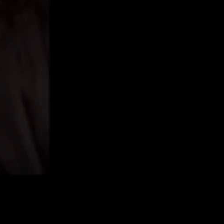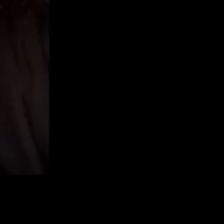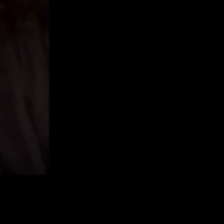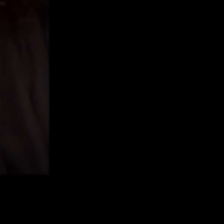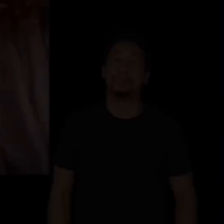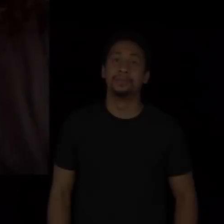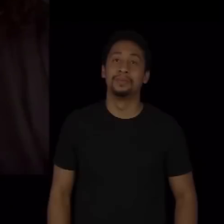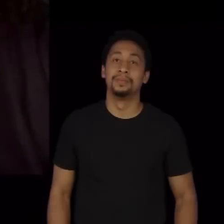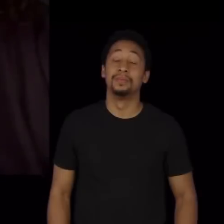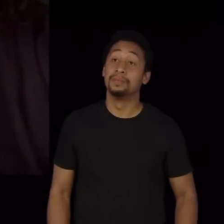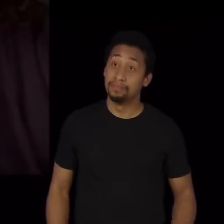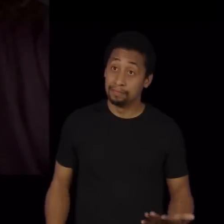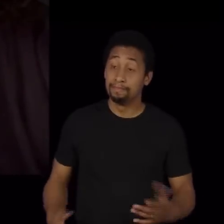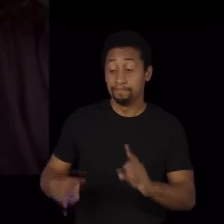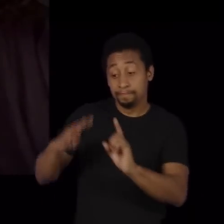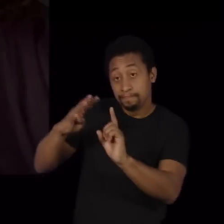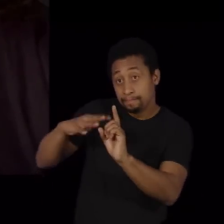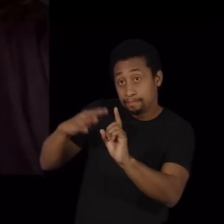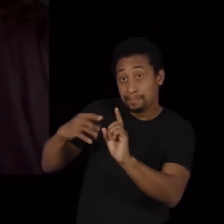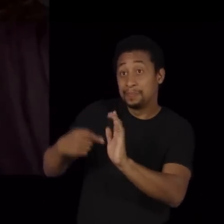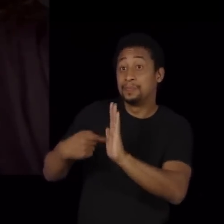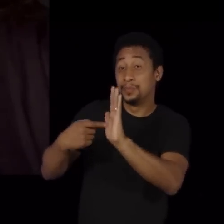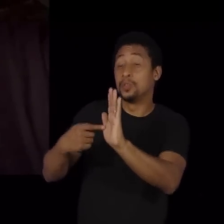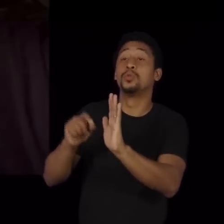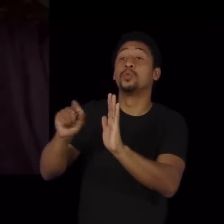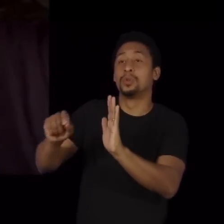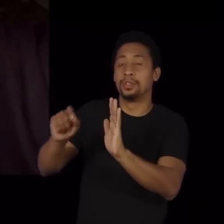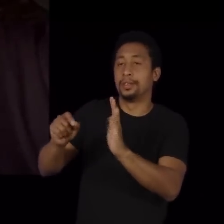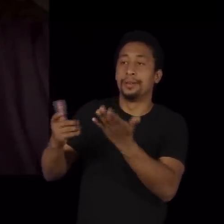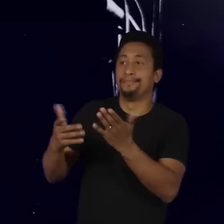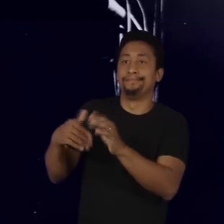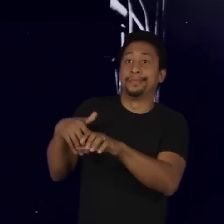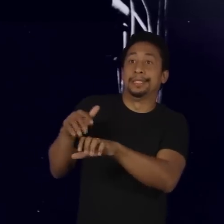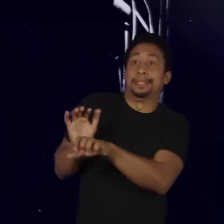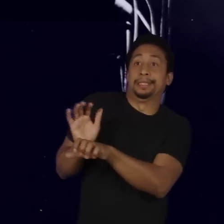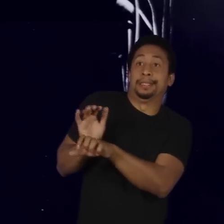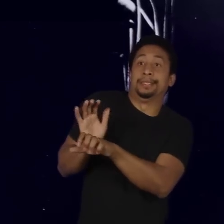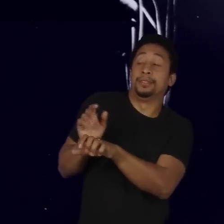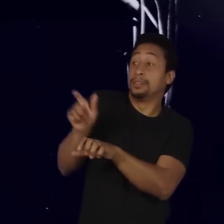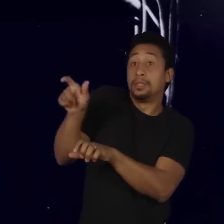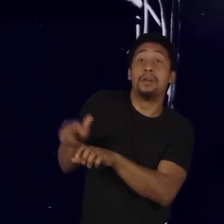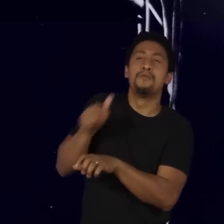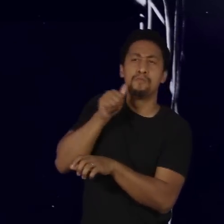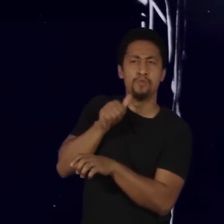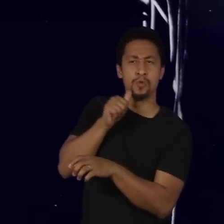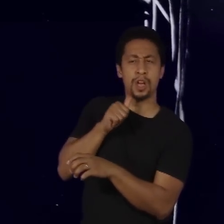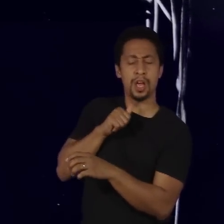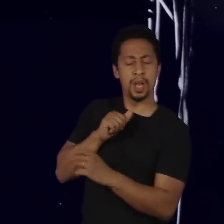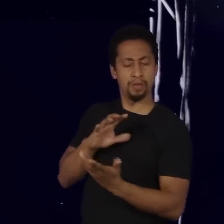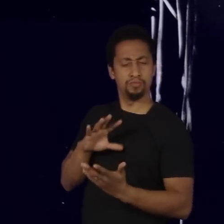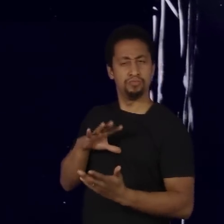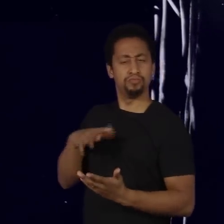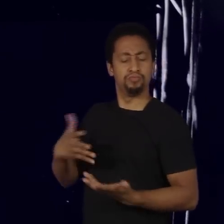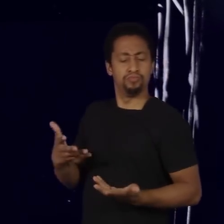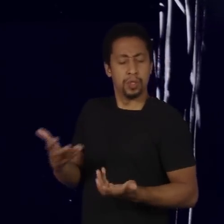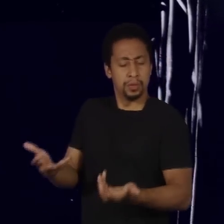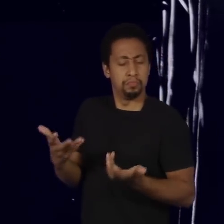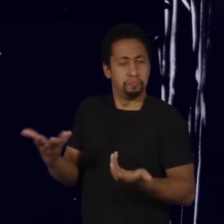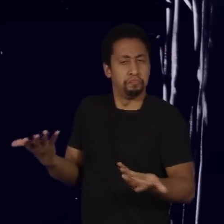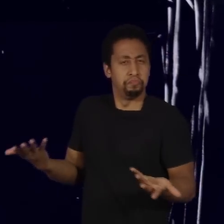Medéia é um mito da mulher, de um modo geral, de uma mulher forte, da mulher ativa, da mulher que procura o seu